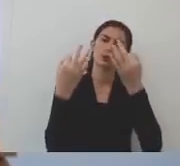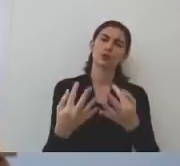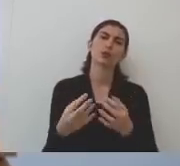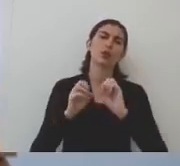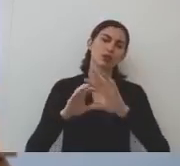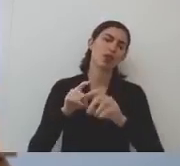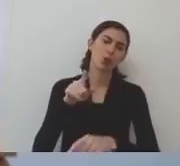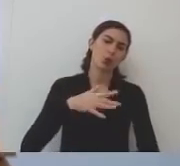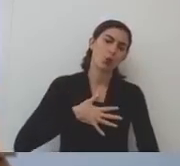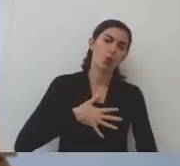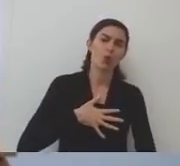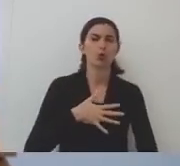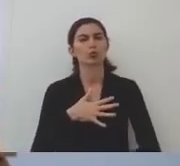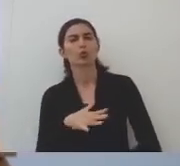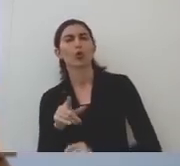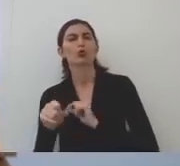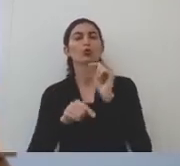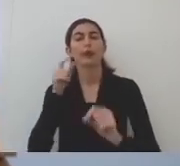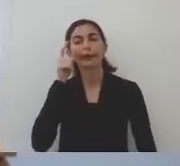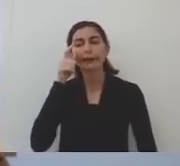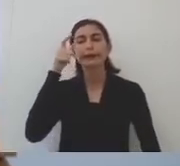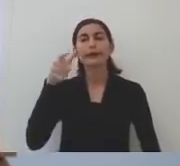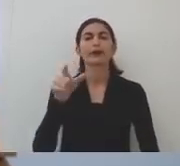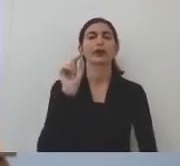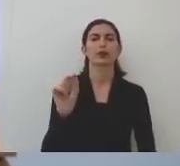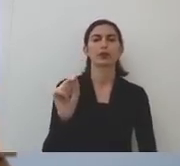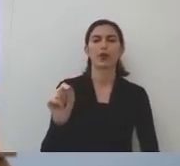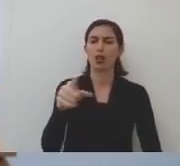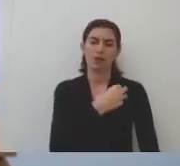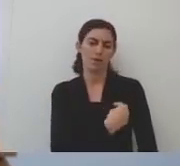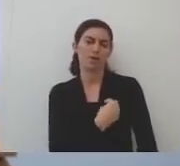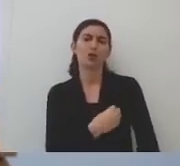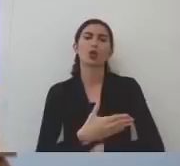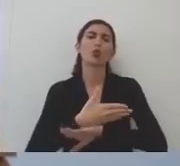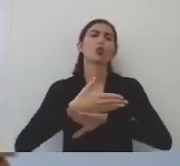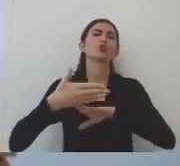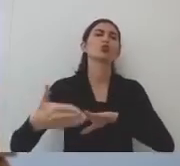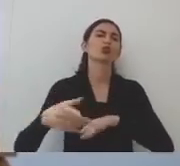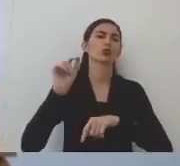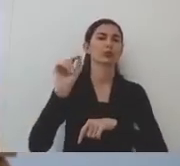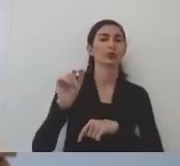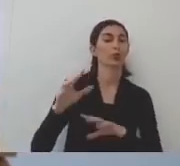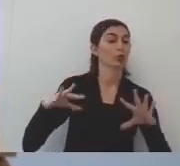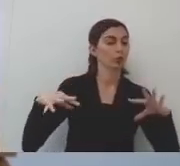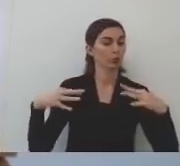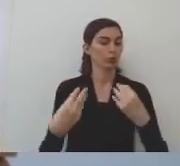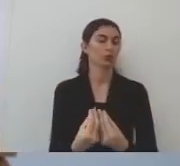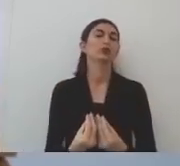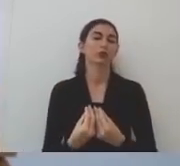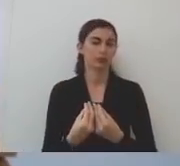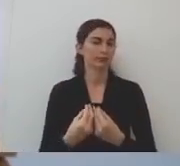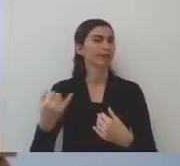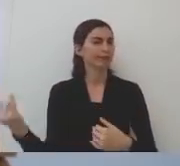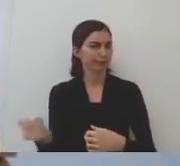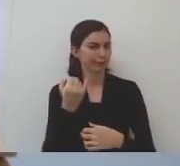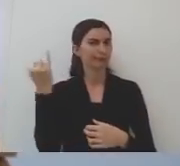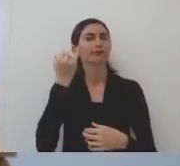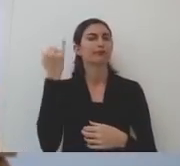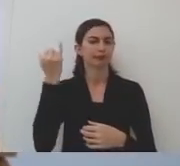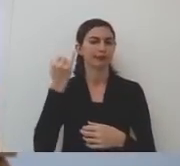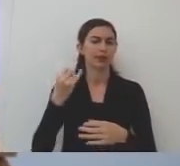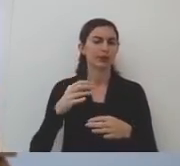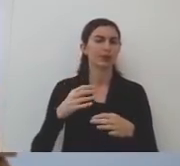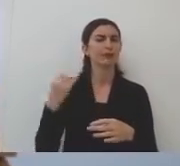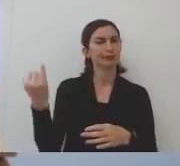Do que ele gosta? Quais são os interesses? Qual é o estilo de vida dele? Tudo isso vai contar e vai ser de